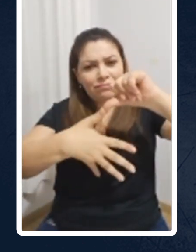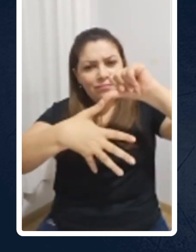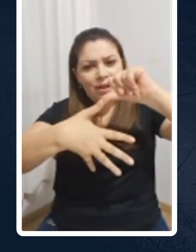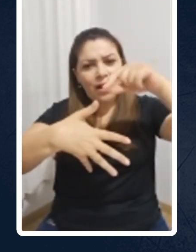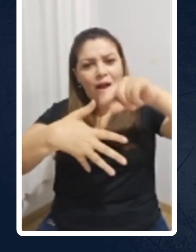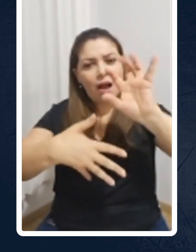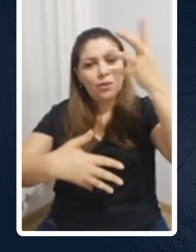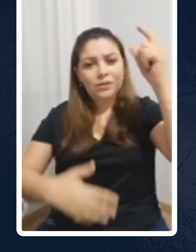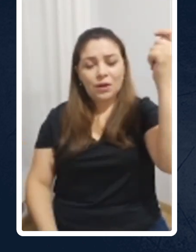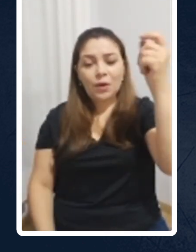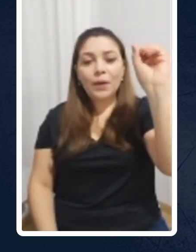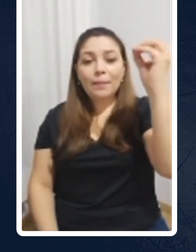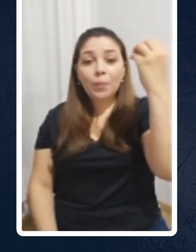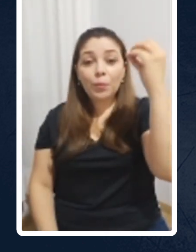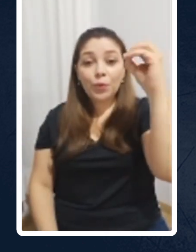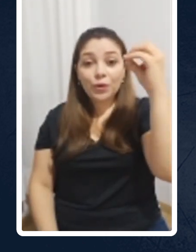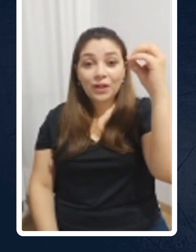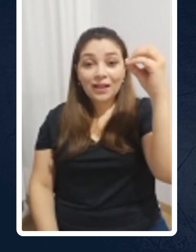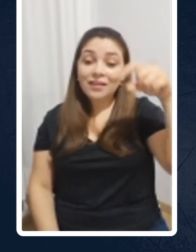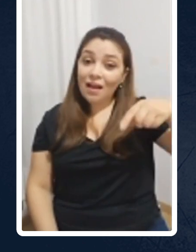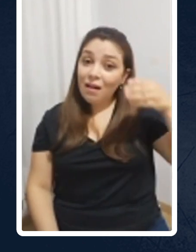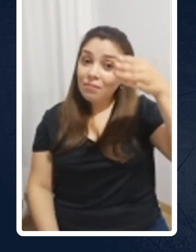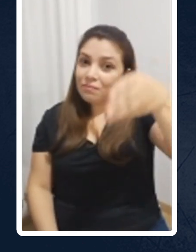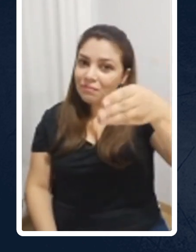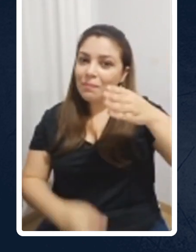quando eles saíram da Universidade Federal.